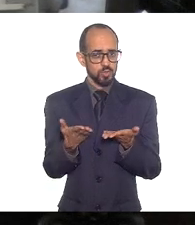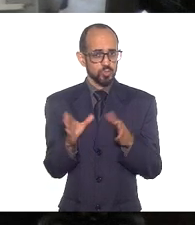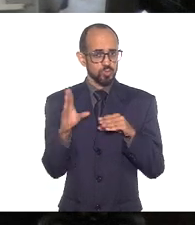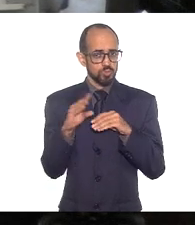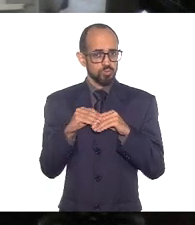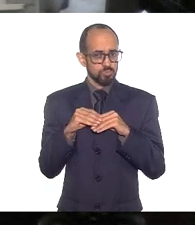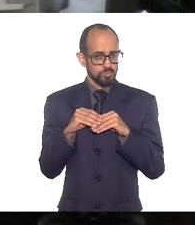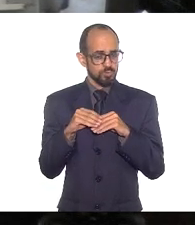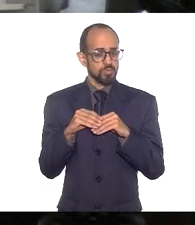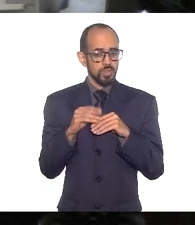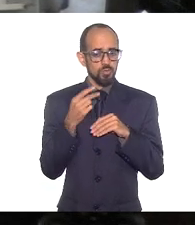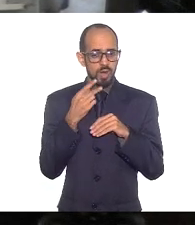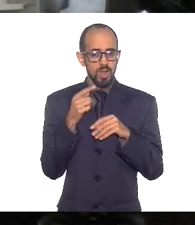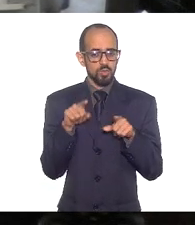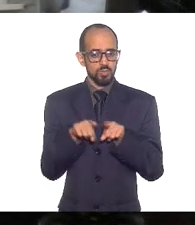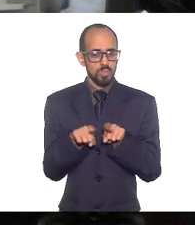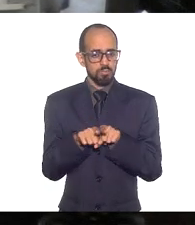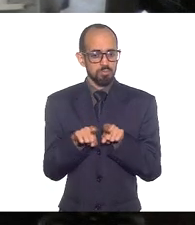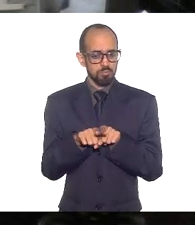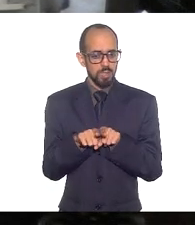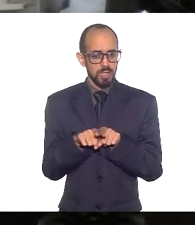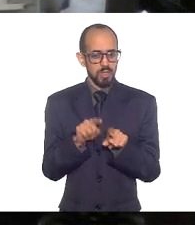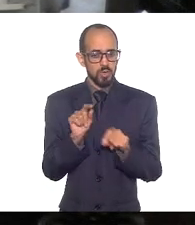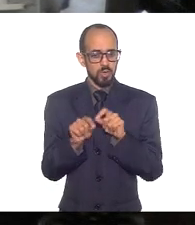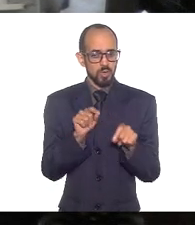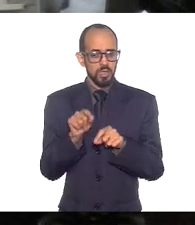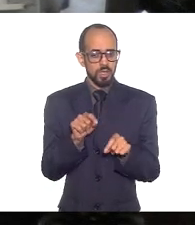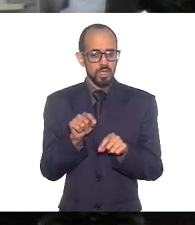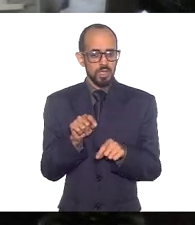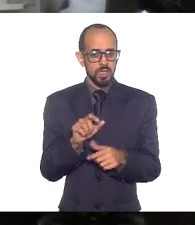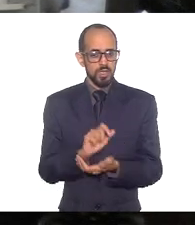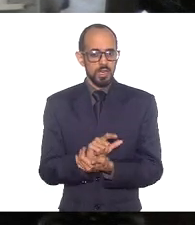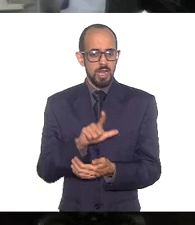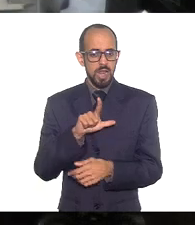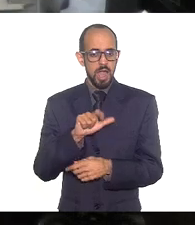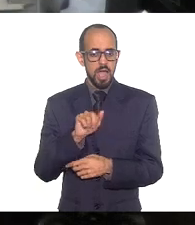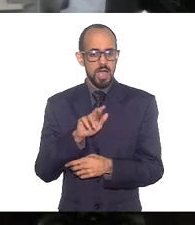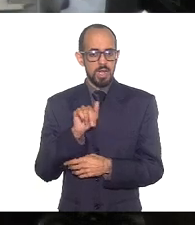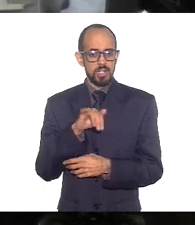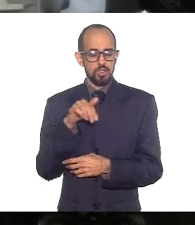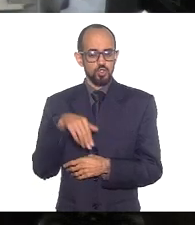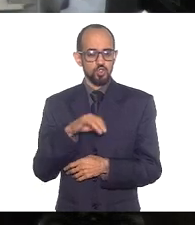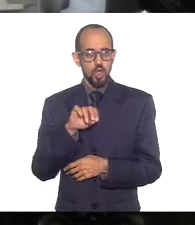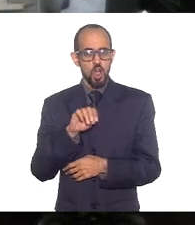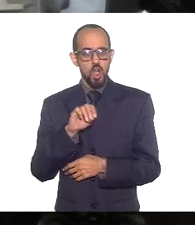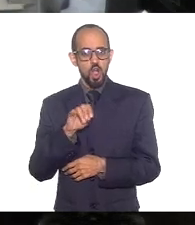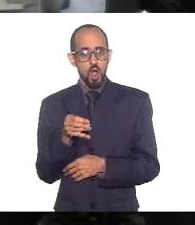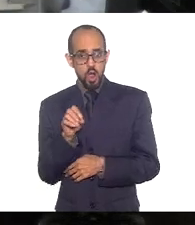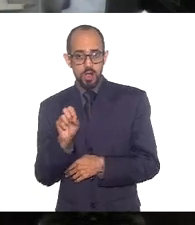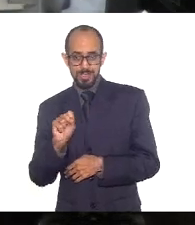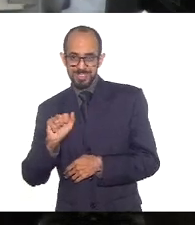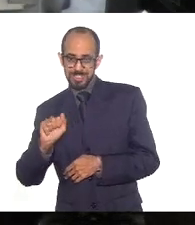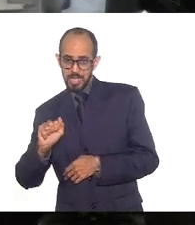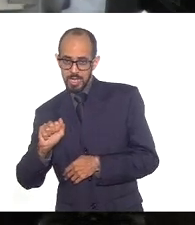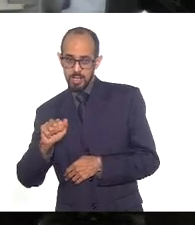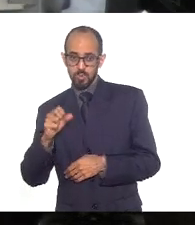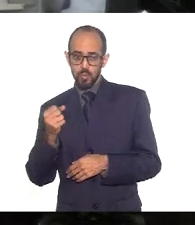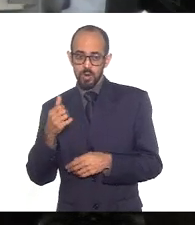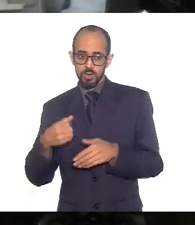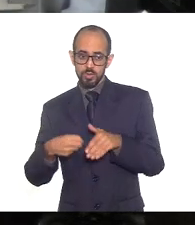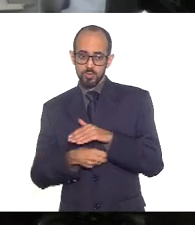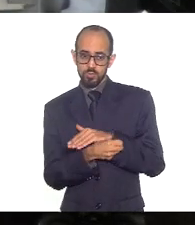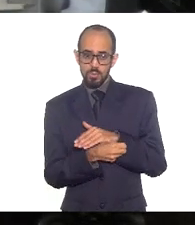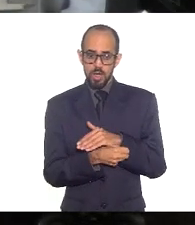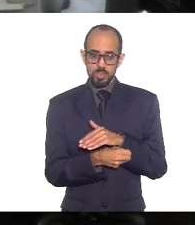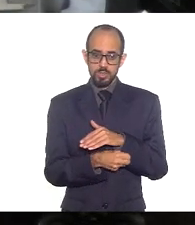Guimarães Rosa e quando fui quando fiz o meu discurso de posse aqui em Dois de Fevereiro e